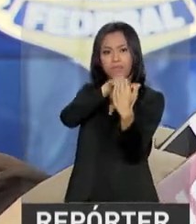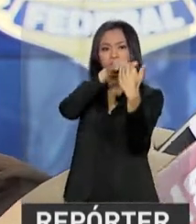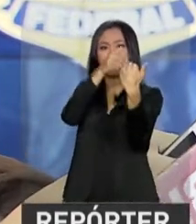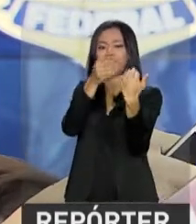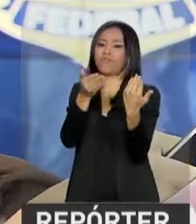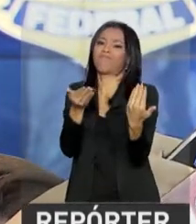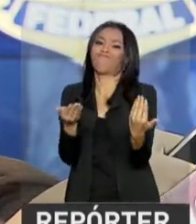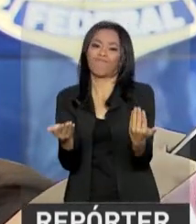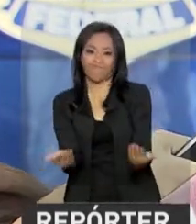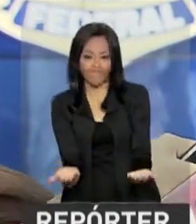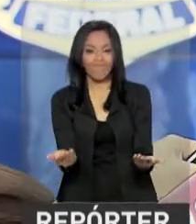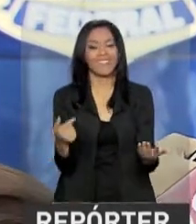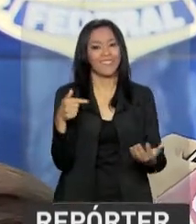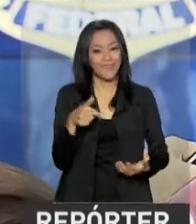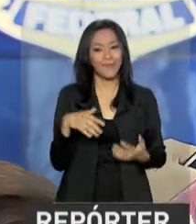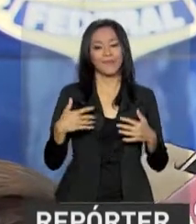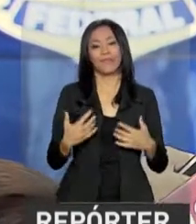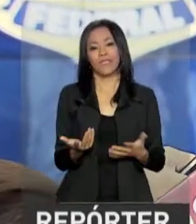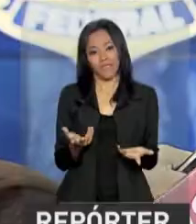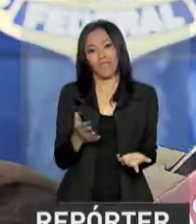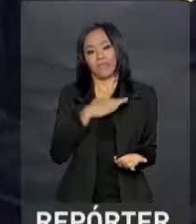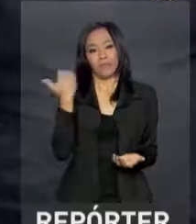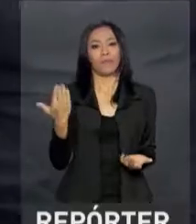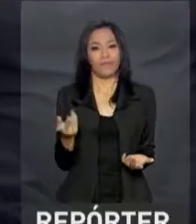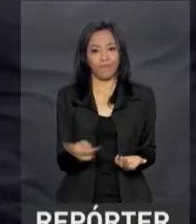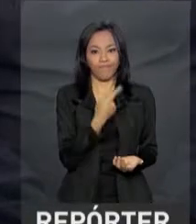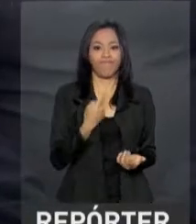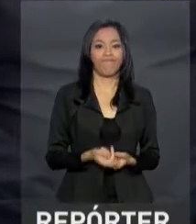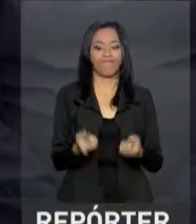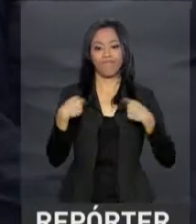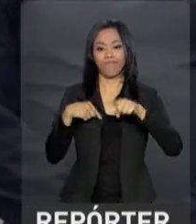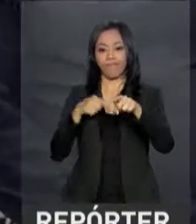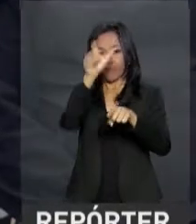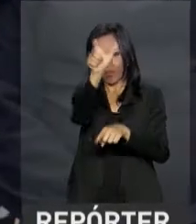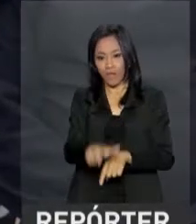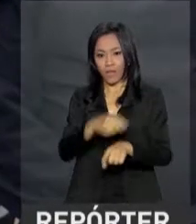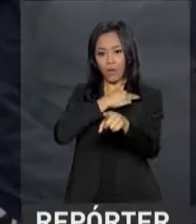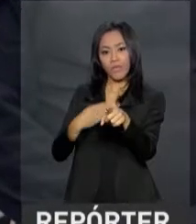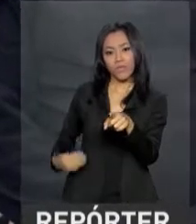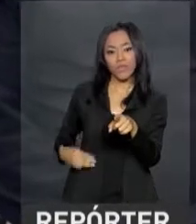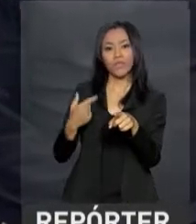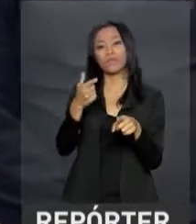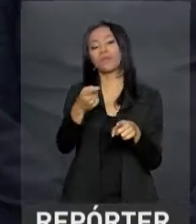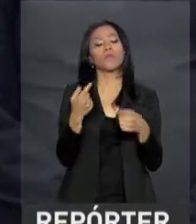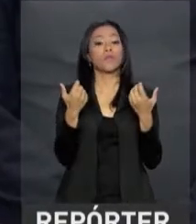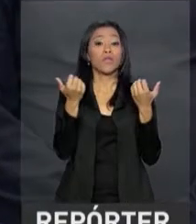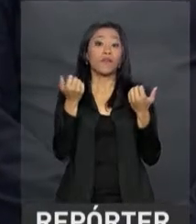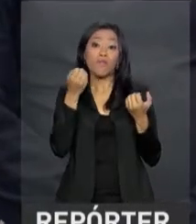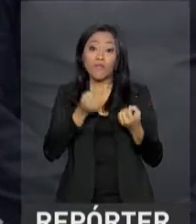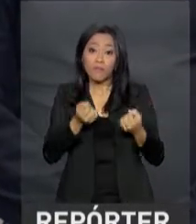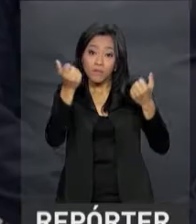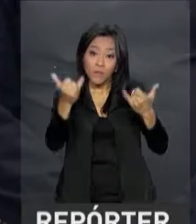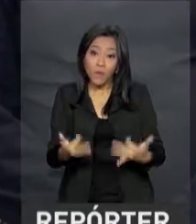acidente que impacta e muito o número de vítimas fatais o ministro raul jugmann anunciou a instalação dos novos radares do